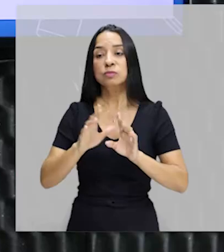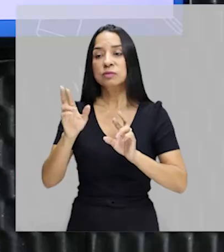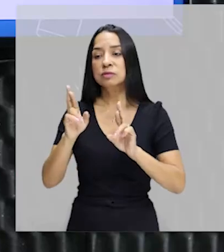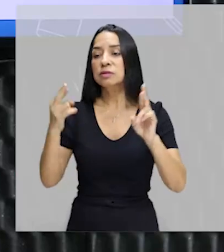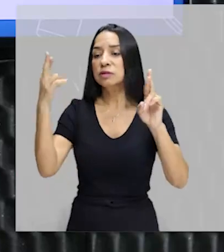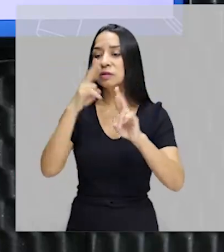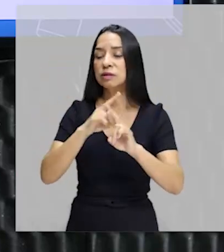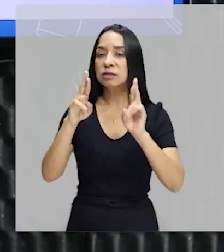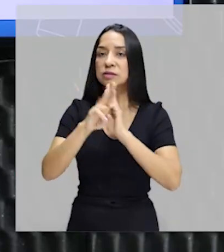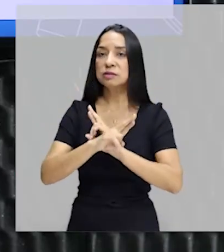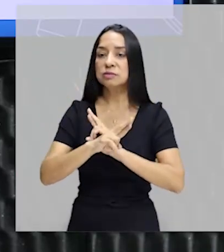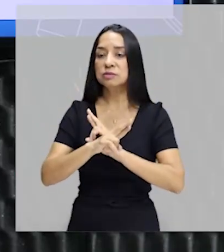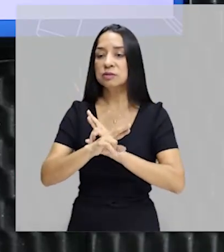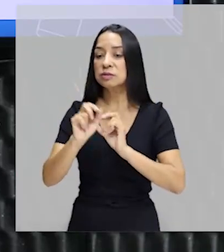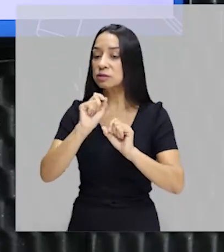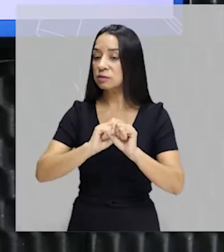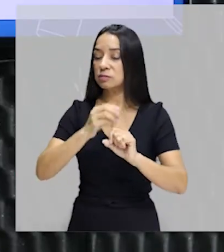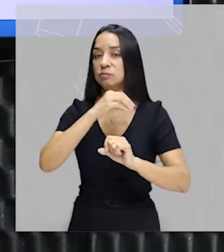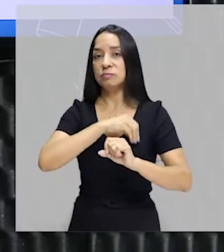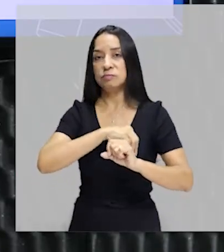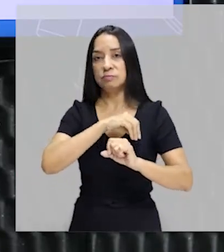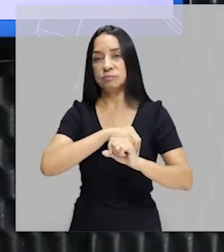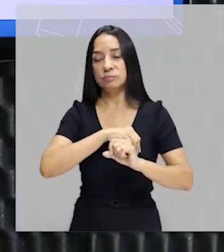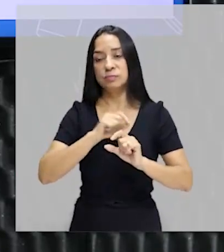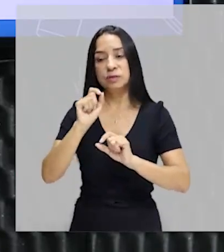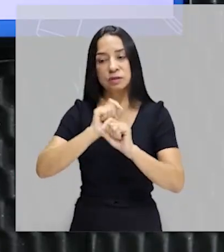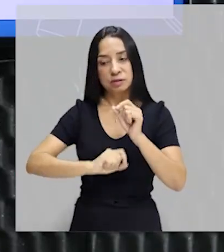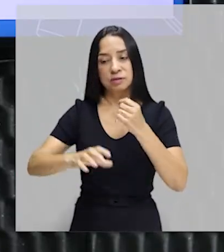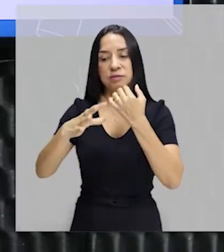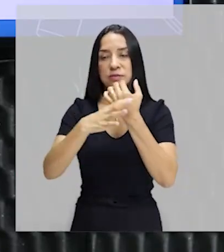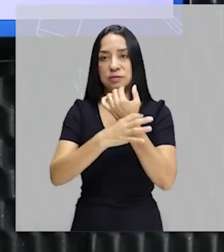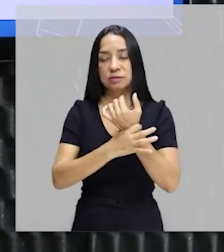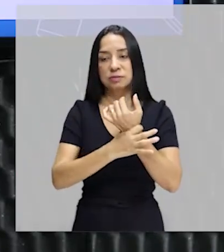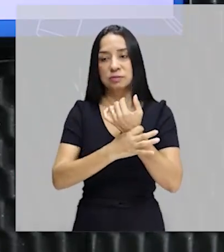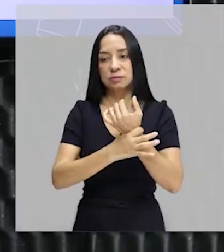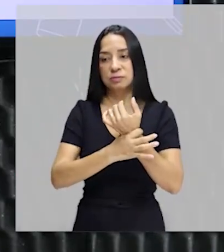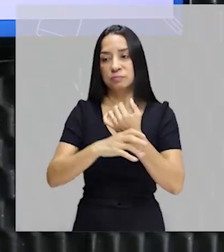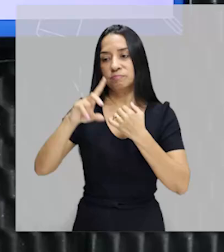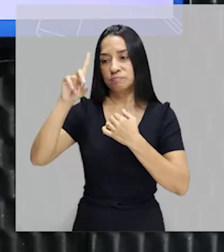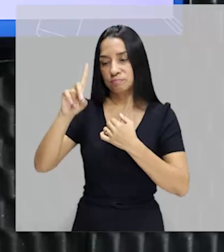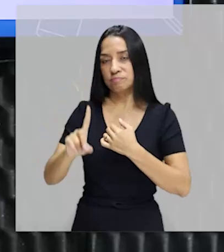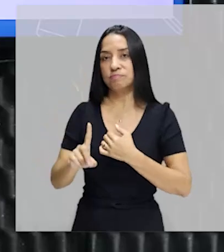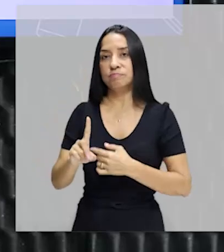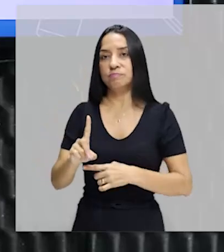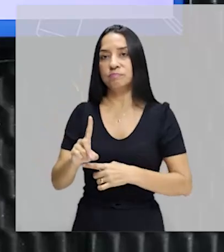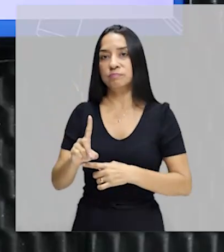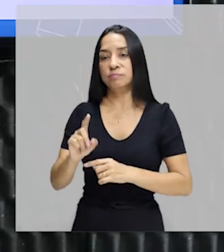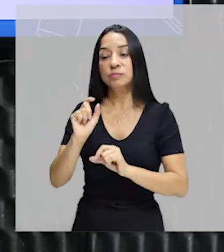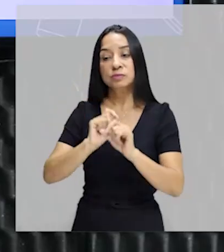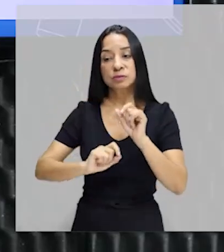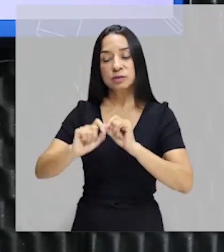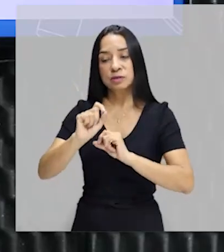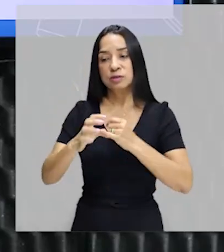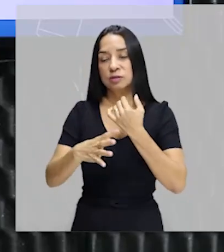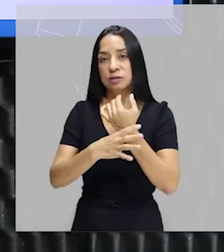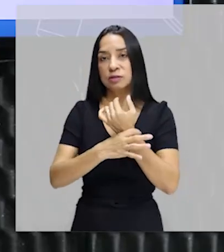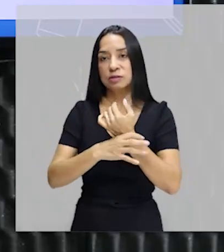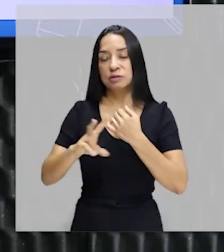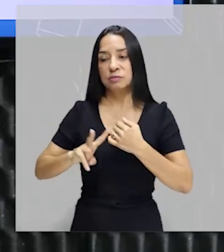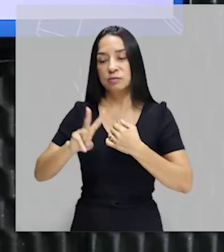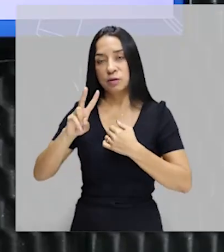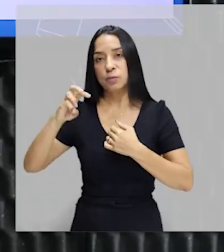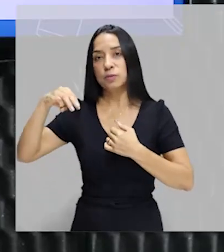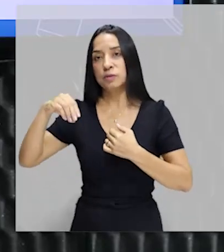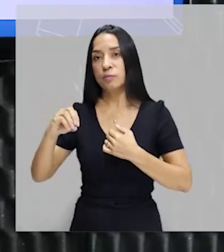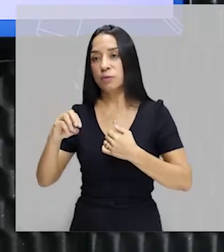respeito aos aspectos da remuneração. Isso garante dignidade. Isso garante valores